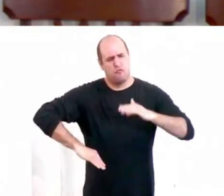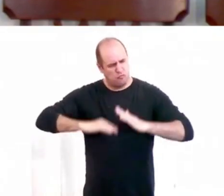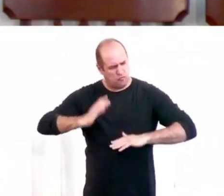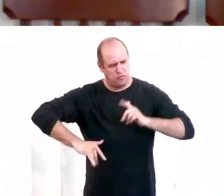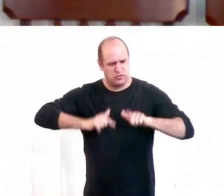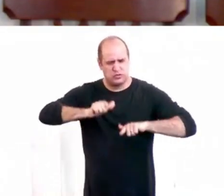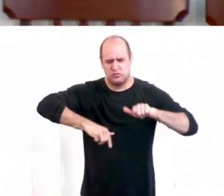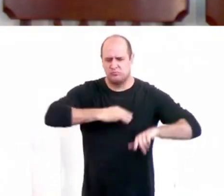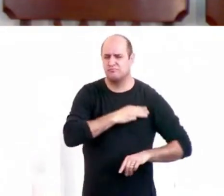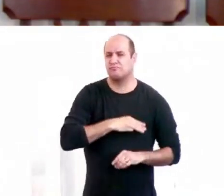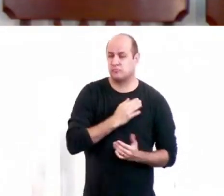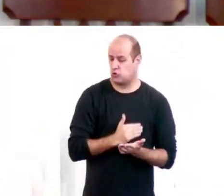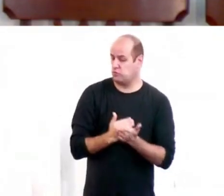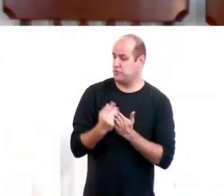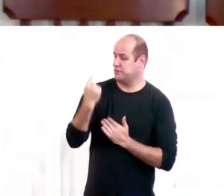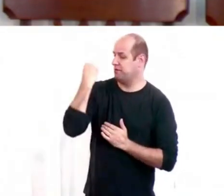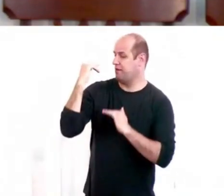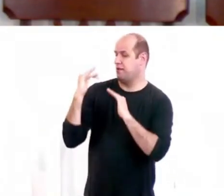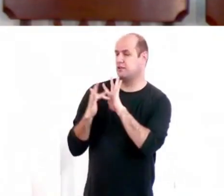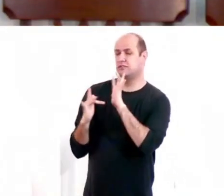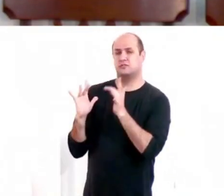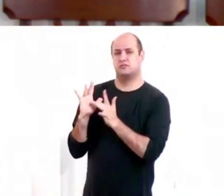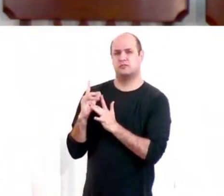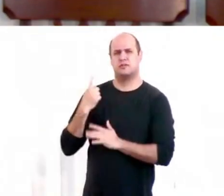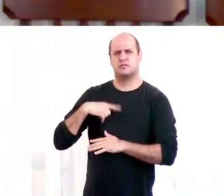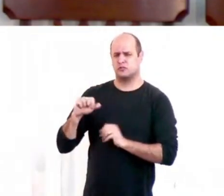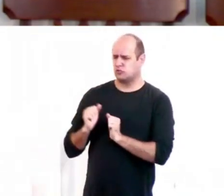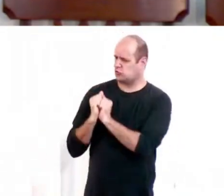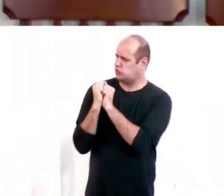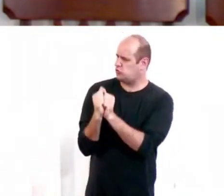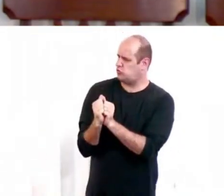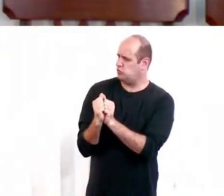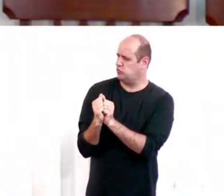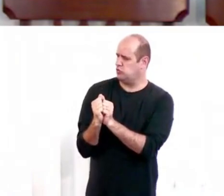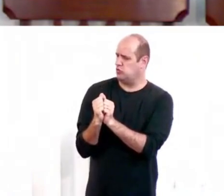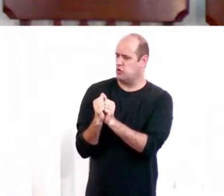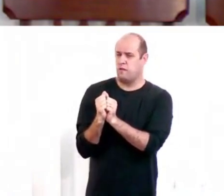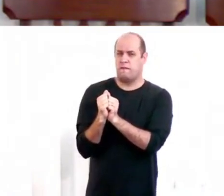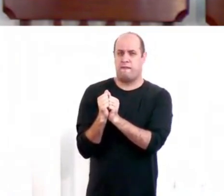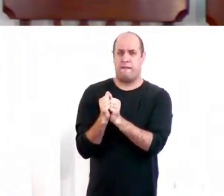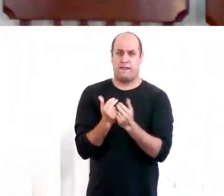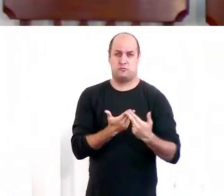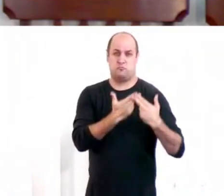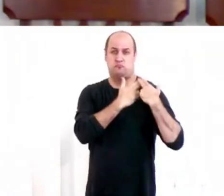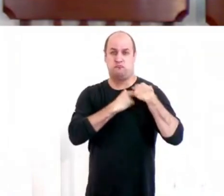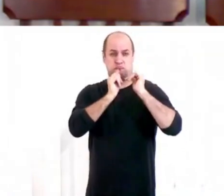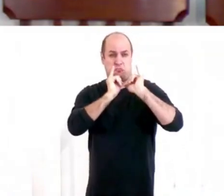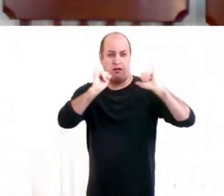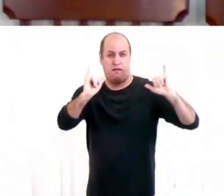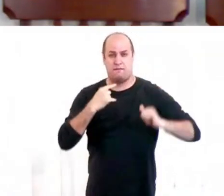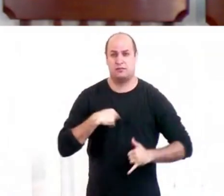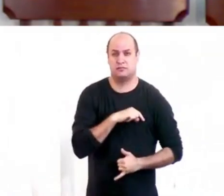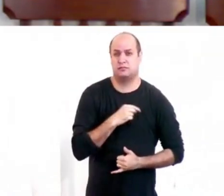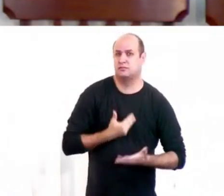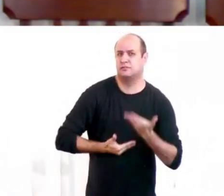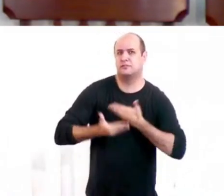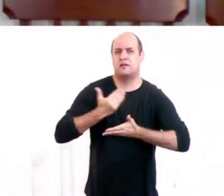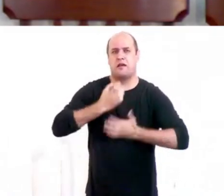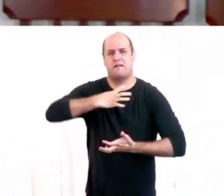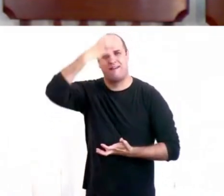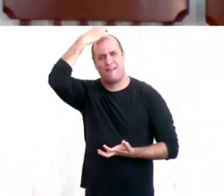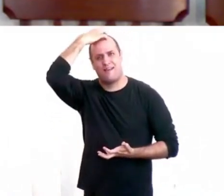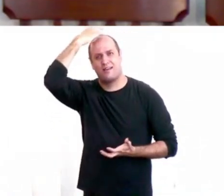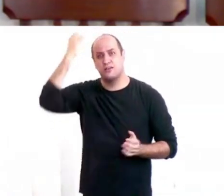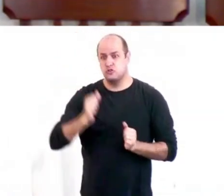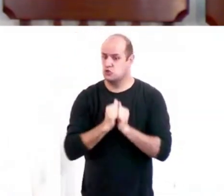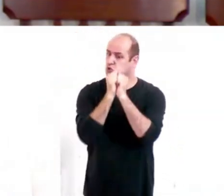Cristo Jesus. Somos conservos, somos embaixadores. Estamos aqui para servir o nosso Rei, junto